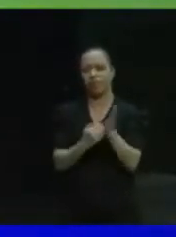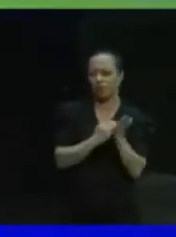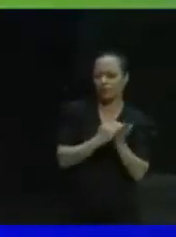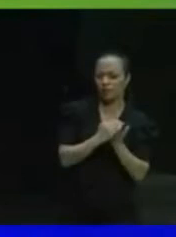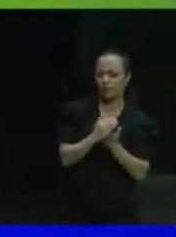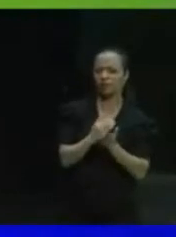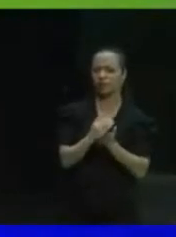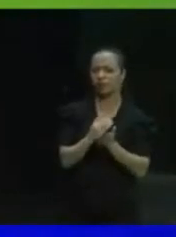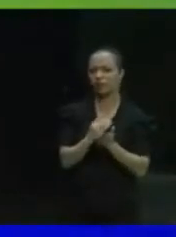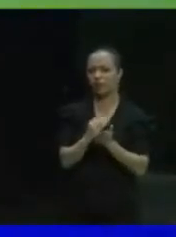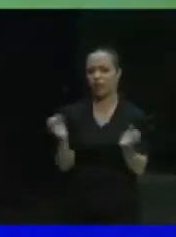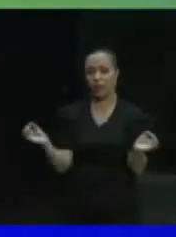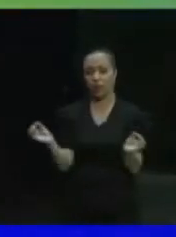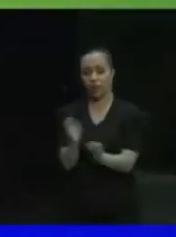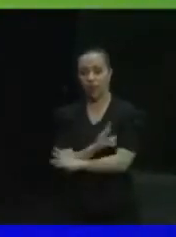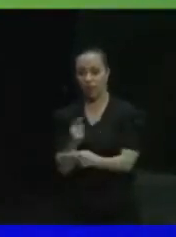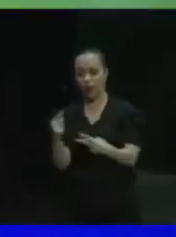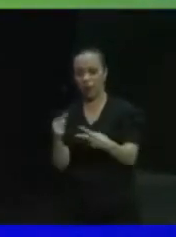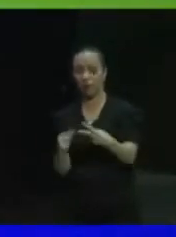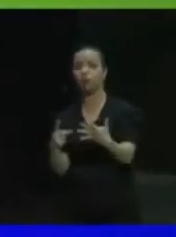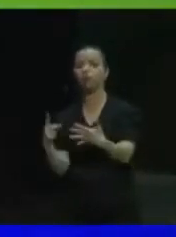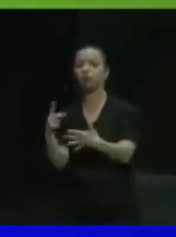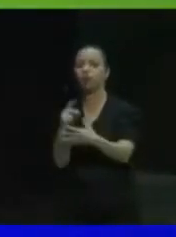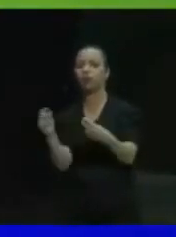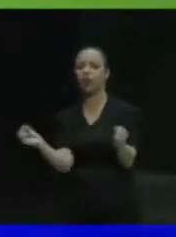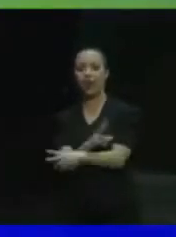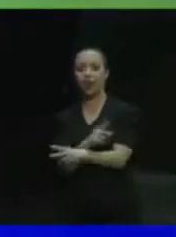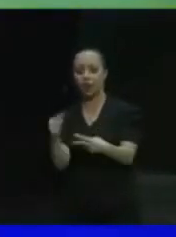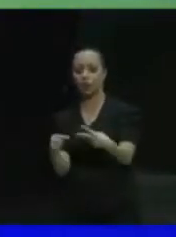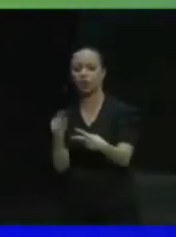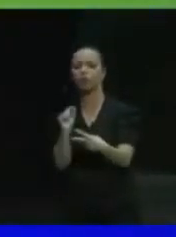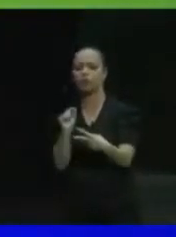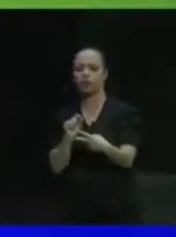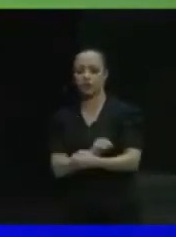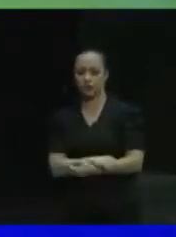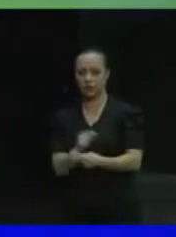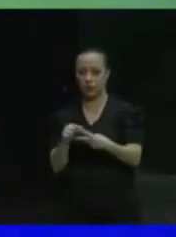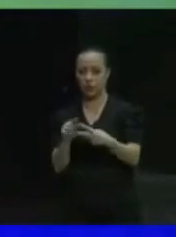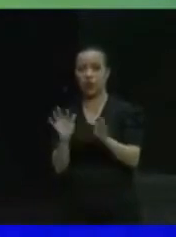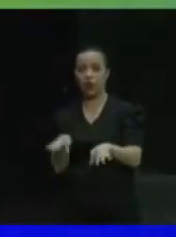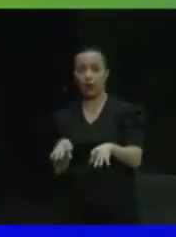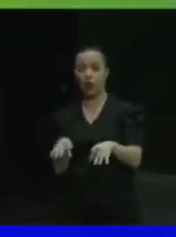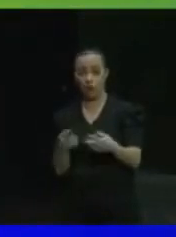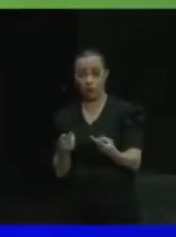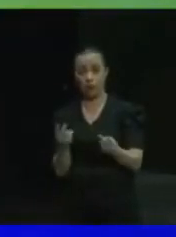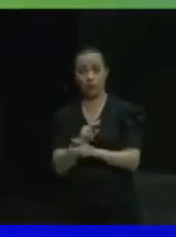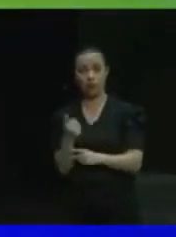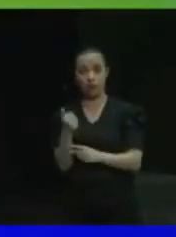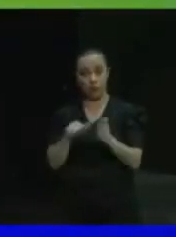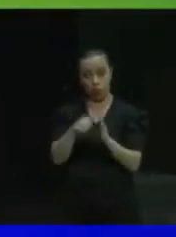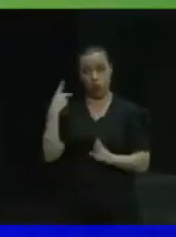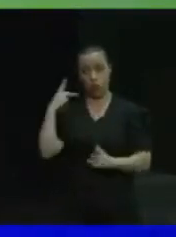início, a eliminação de 2 privilégios da classe dirigente: o fim do foro